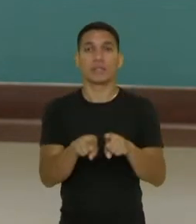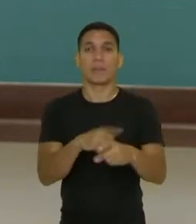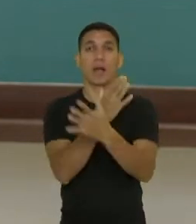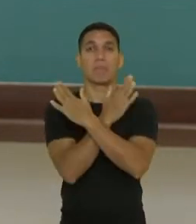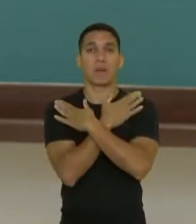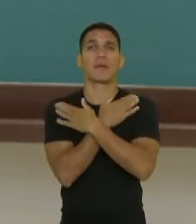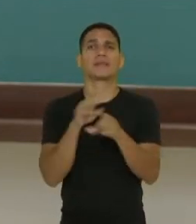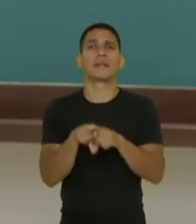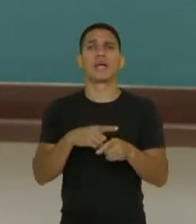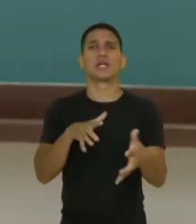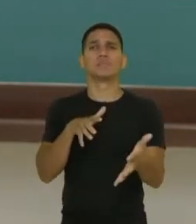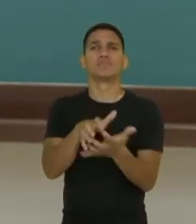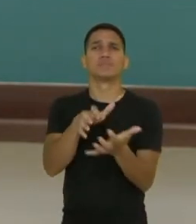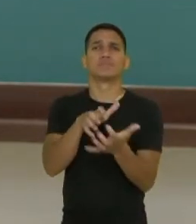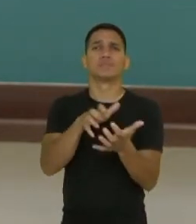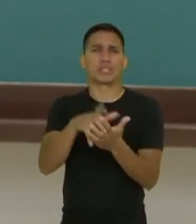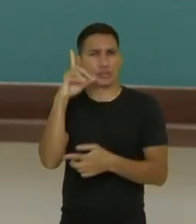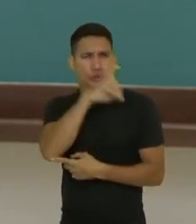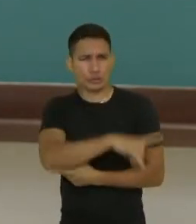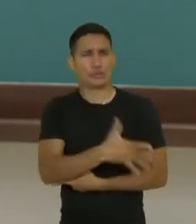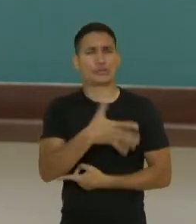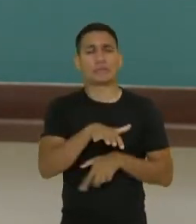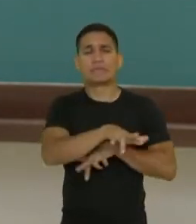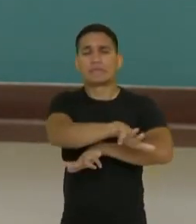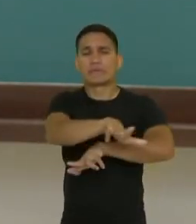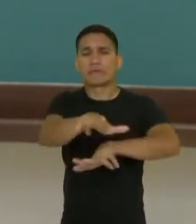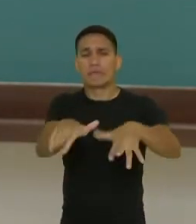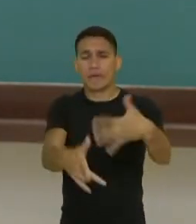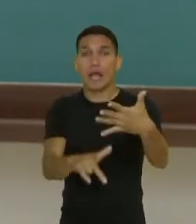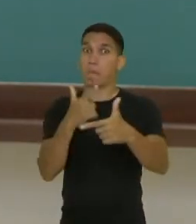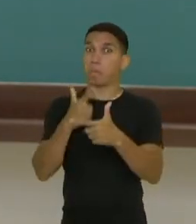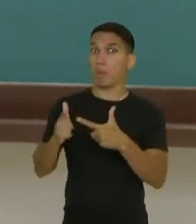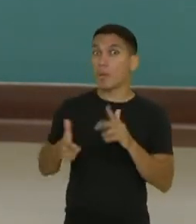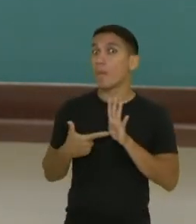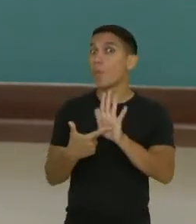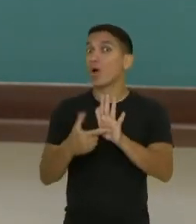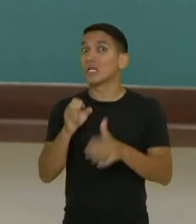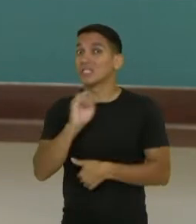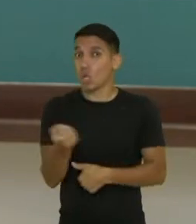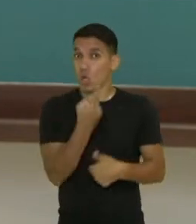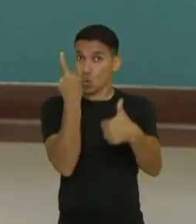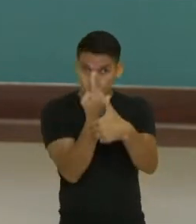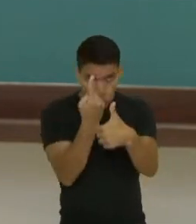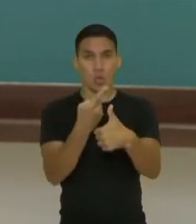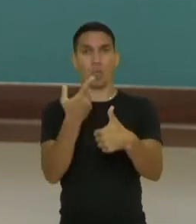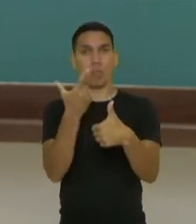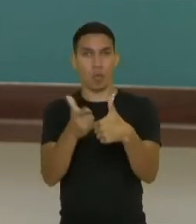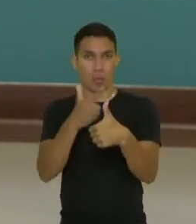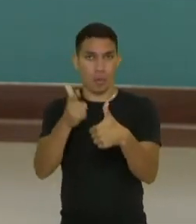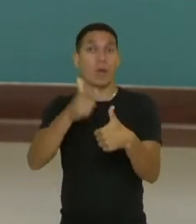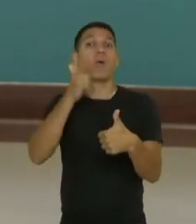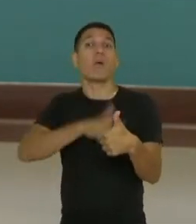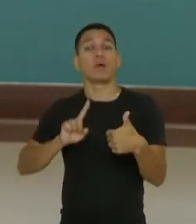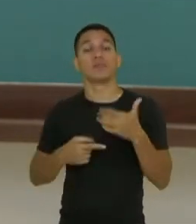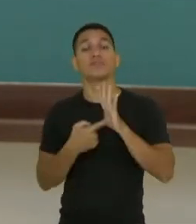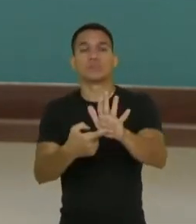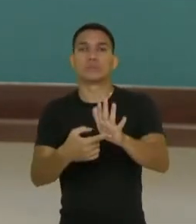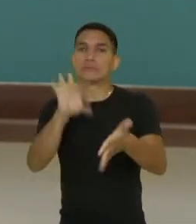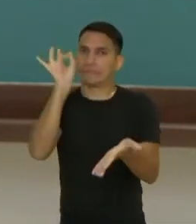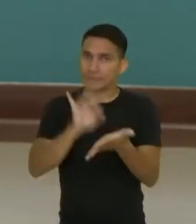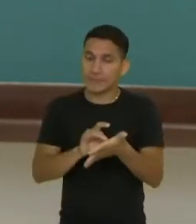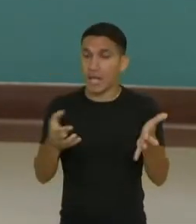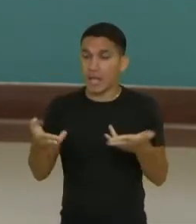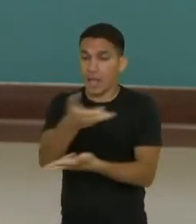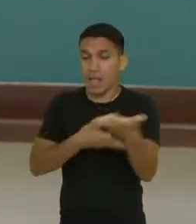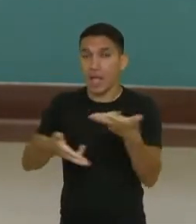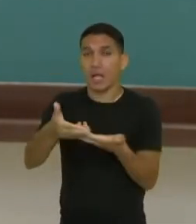mobilidade urbana. Esses quesitos mostram que, quando eu tenho um problema, ele pode se mostrar de maneira efetiva